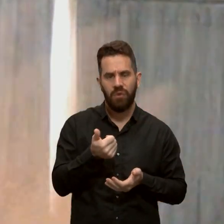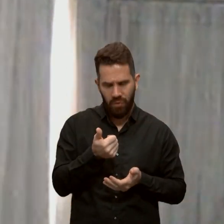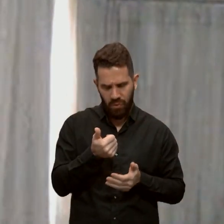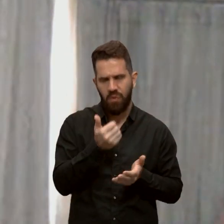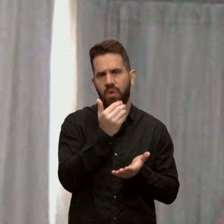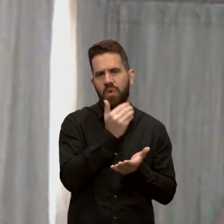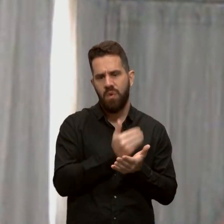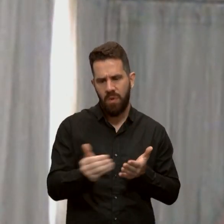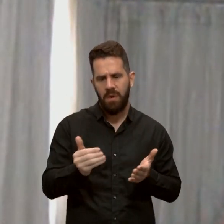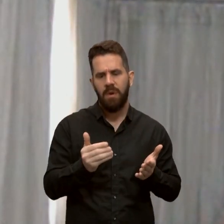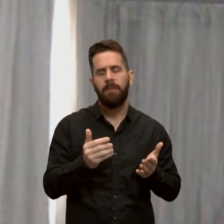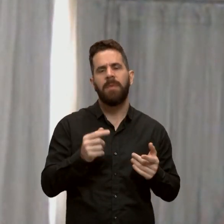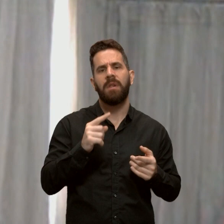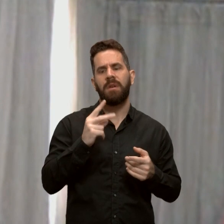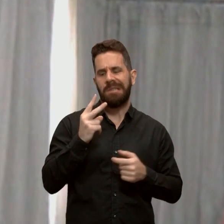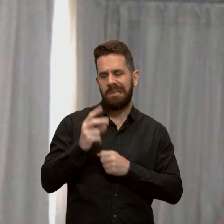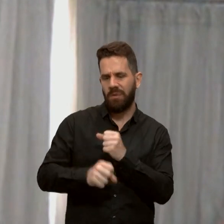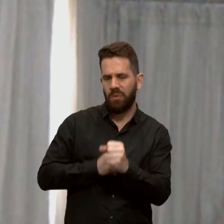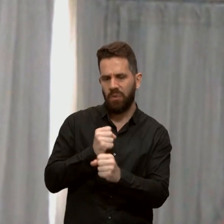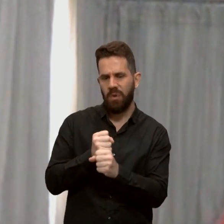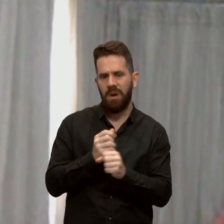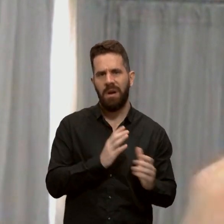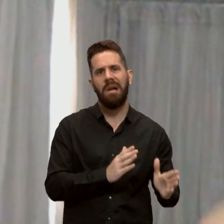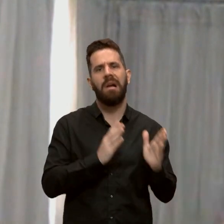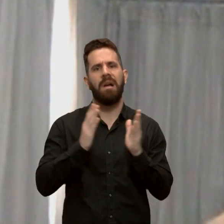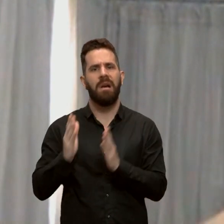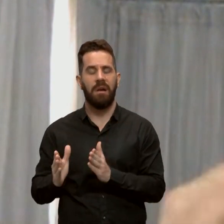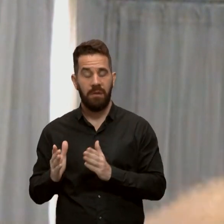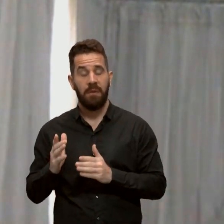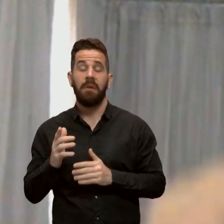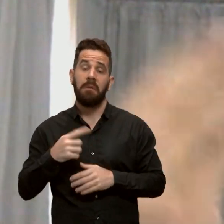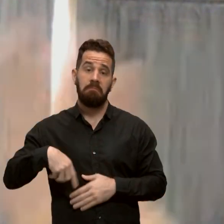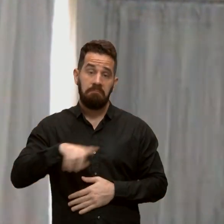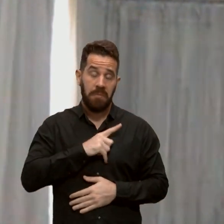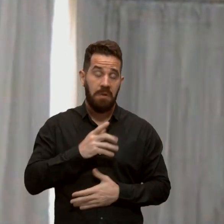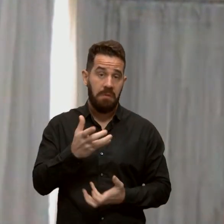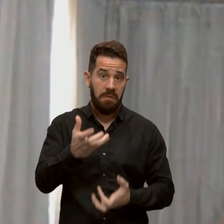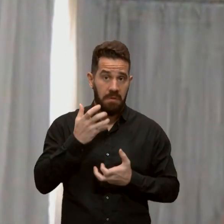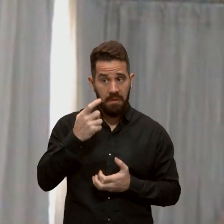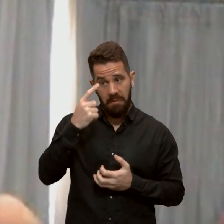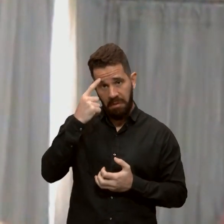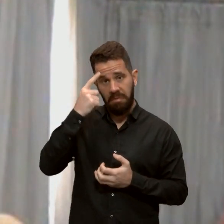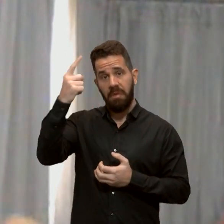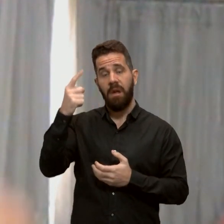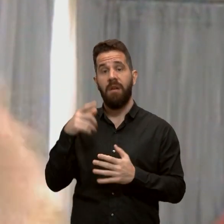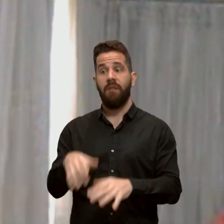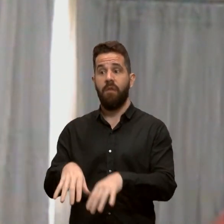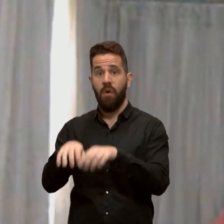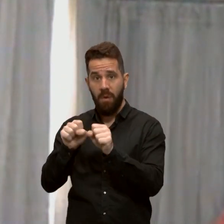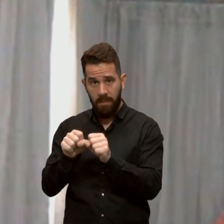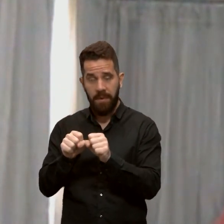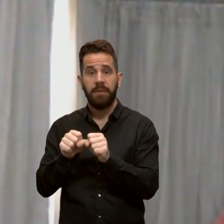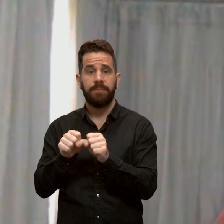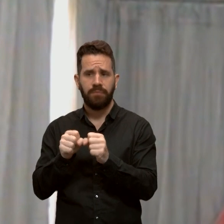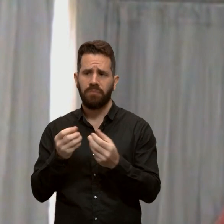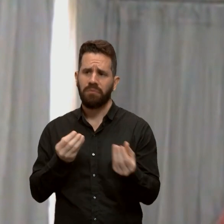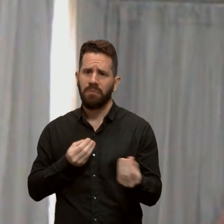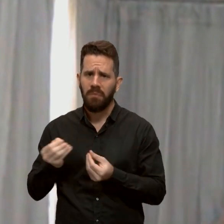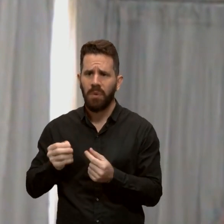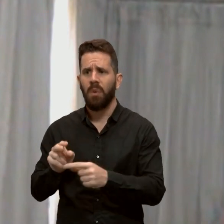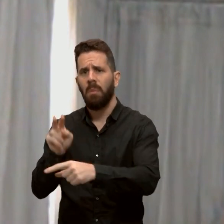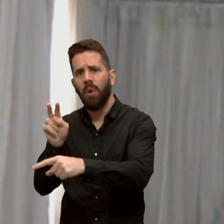Então a gente está no segundo ano do projeto. A ideia é fazer tanto formação, no sentido de como se proteger,